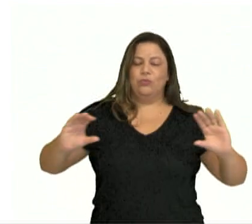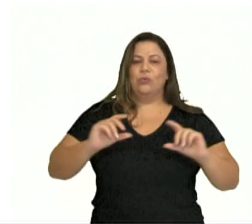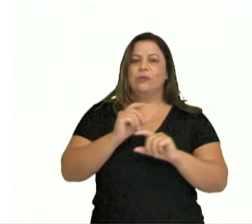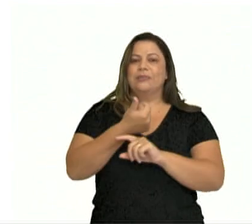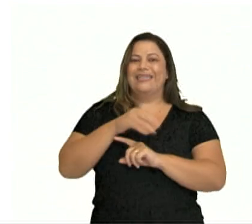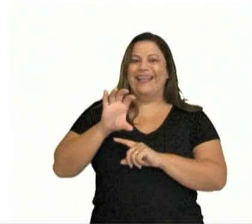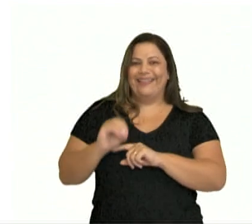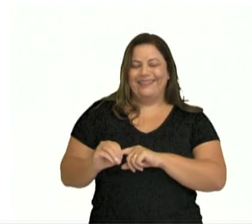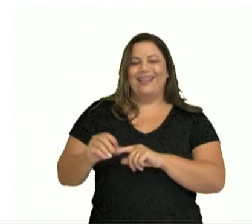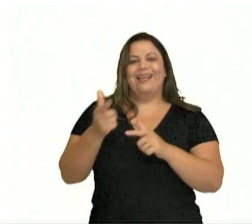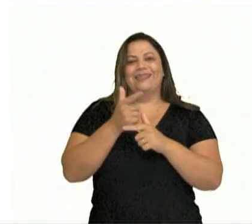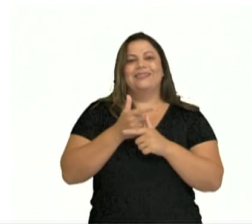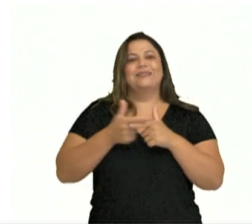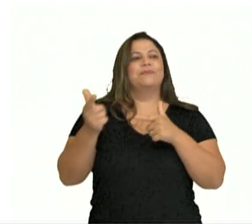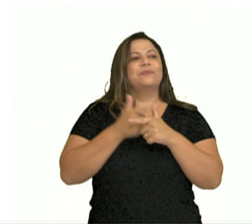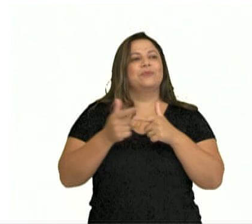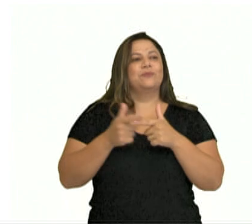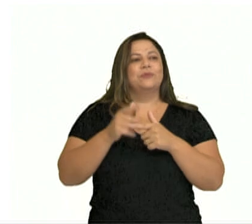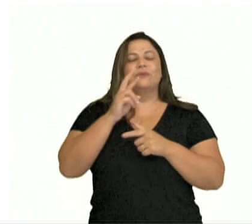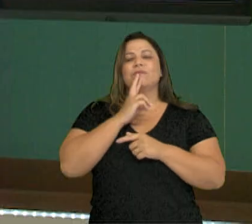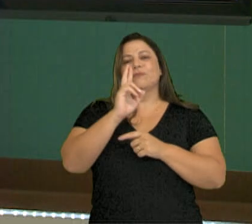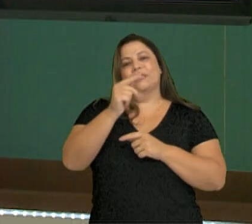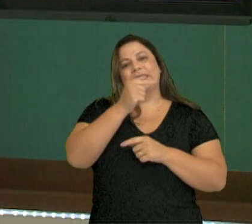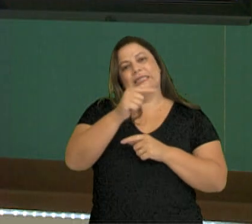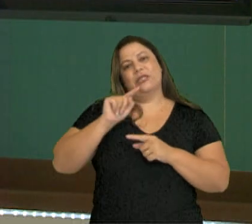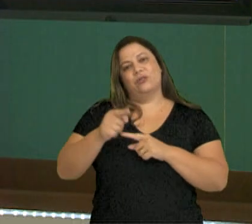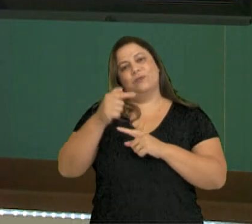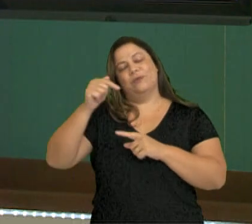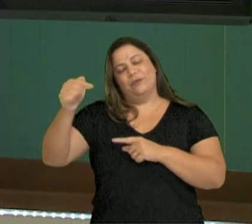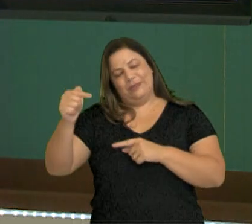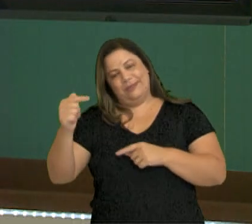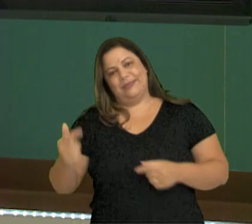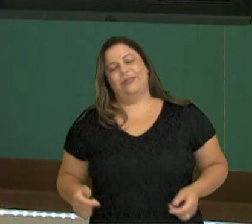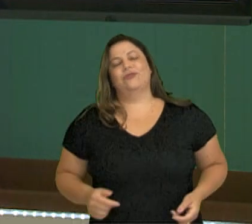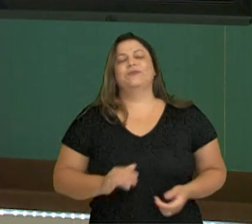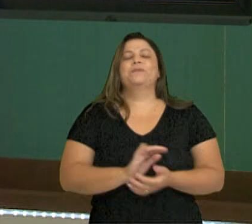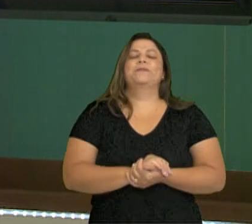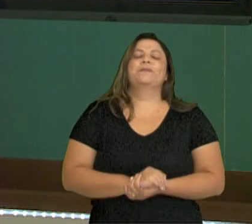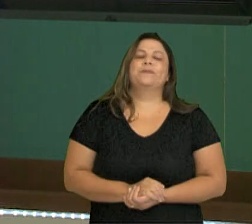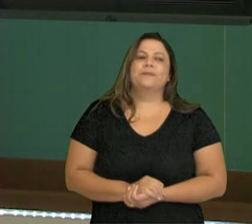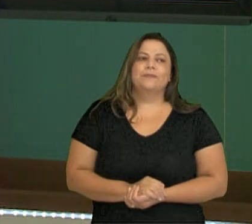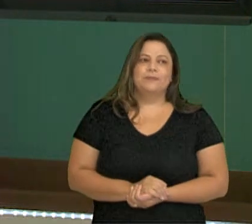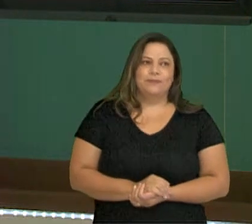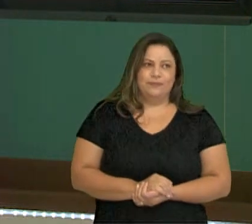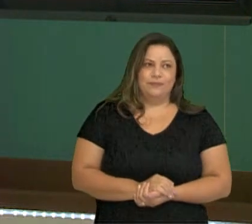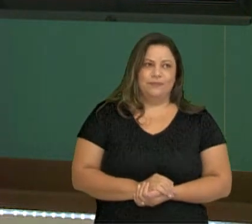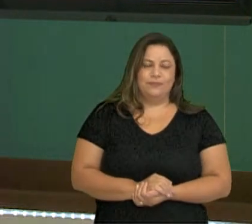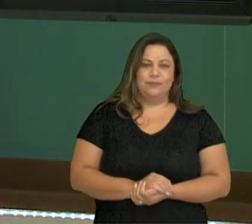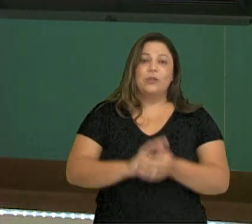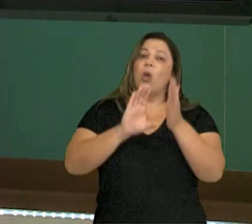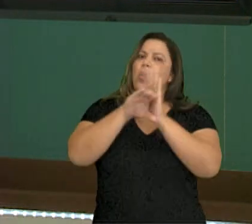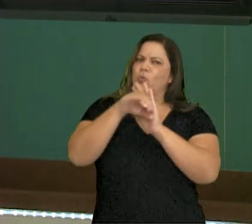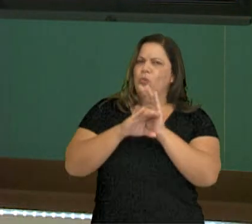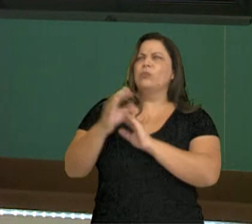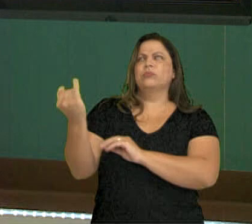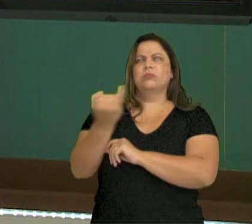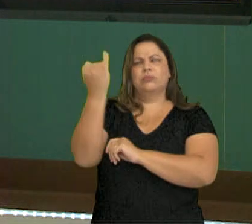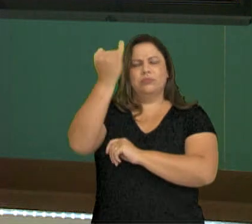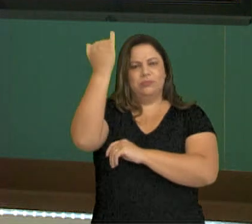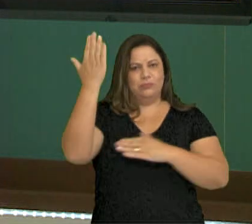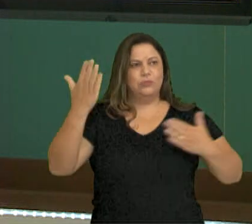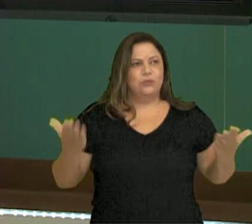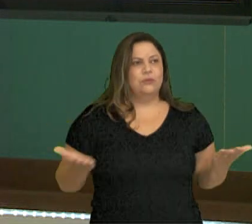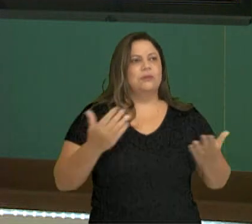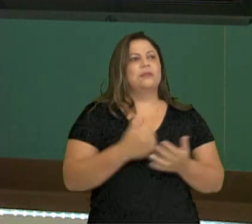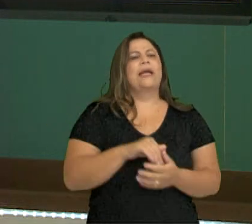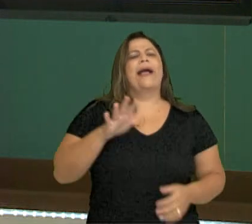77 dividido por 10, portanto, a média ponderada, 7,7. Um conceito bastante importante.